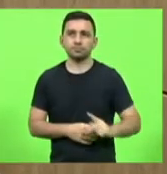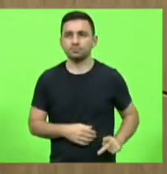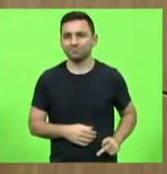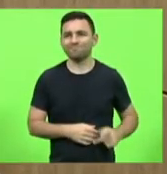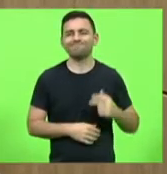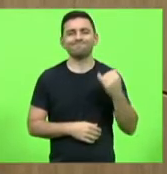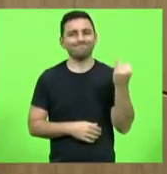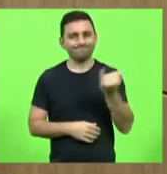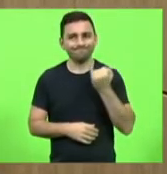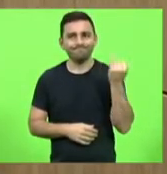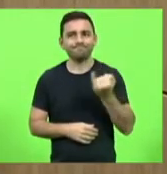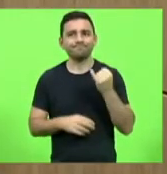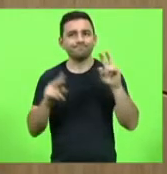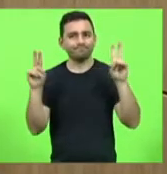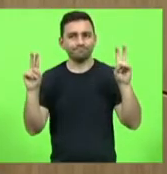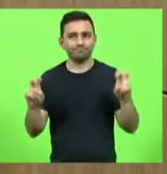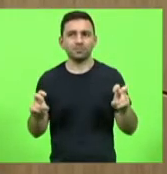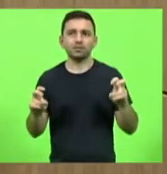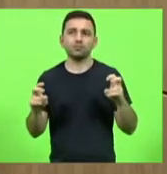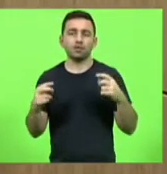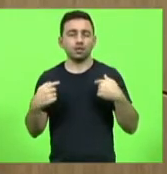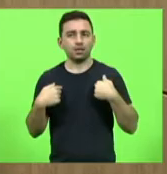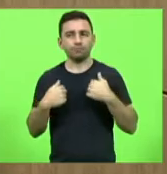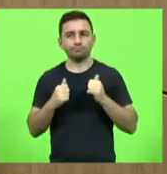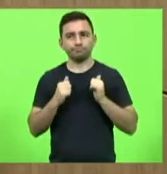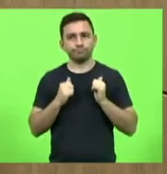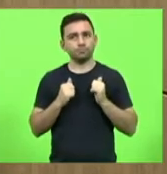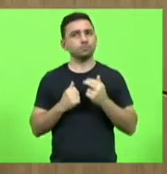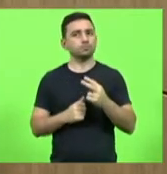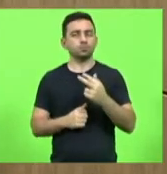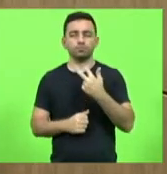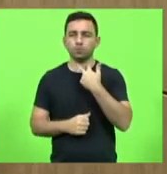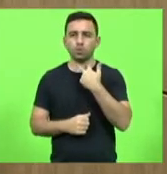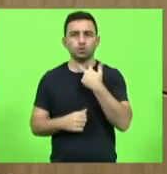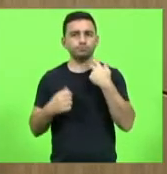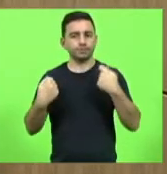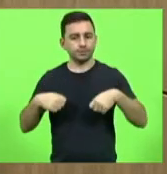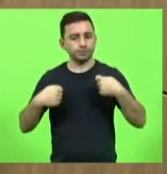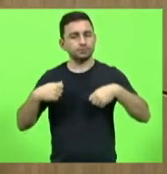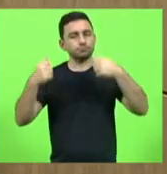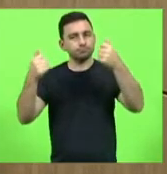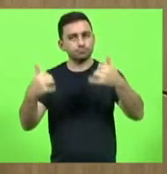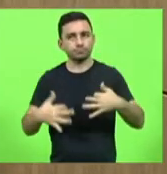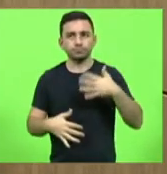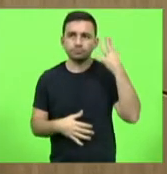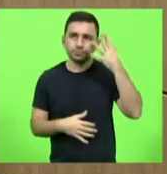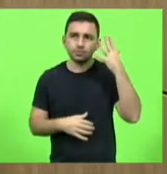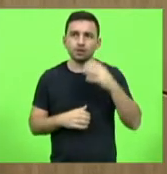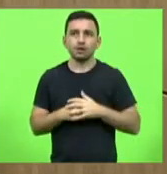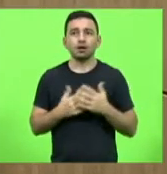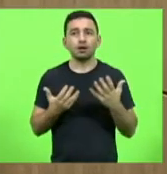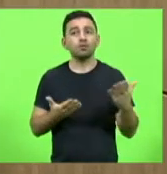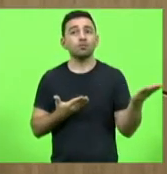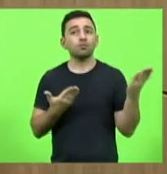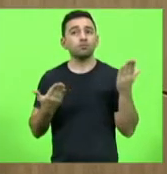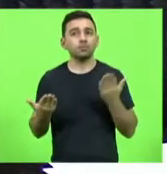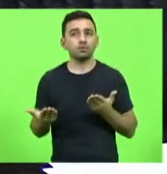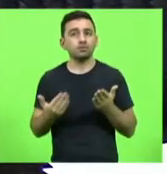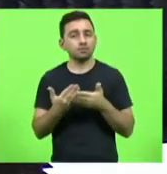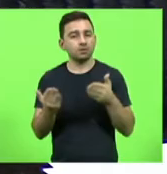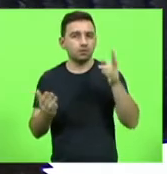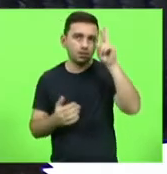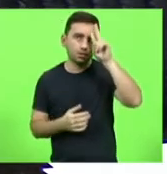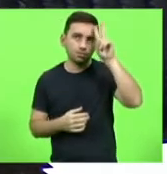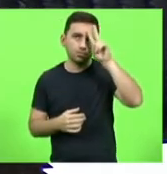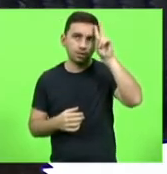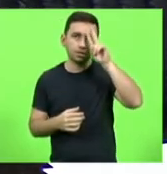relevância dessa matéria, eu não poderia deixar de me manifestar, mas quero convidar os senhores para uma rápida recapitulação aqui